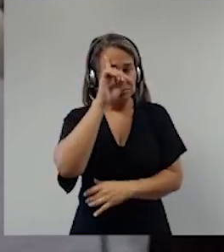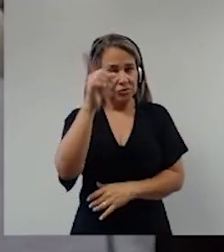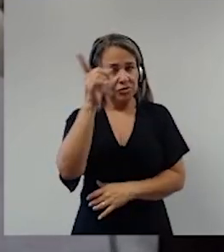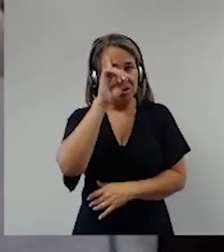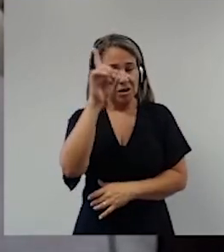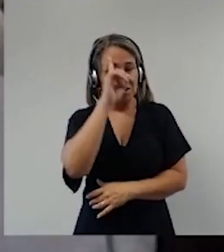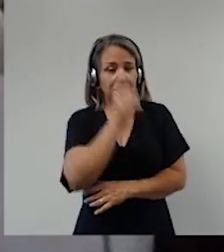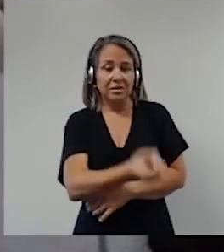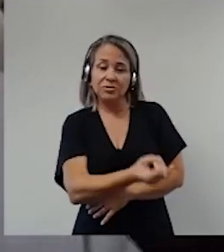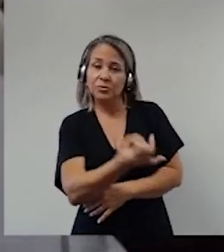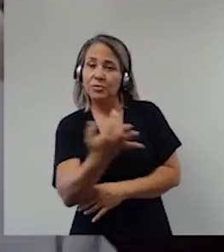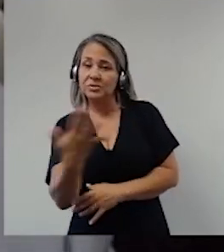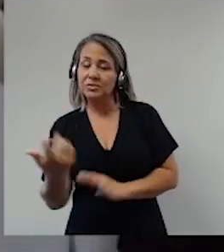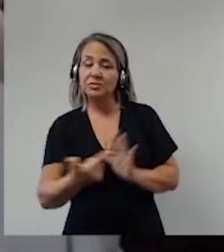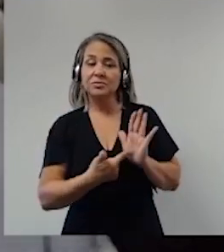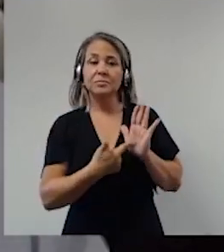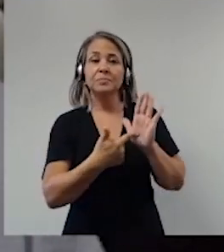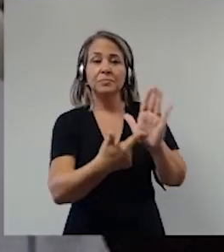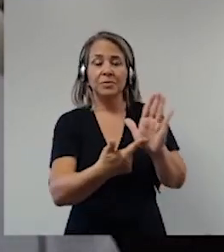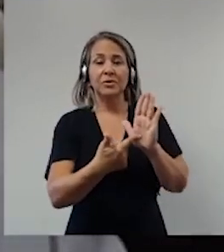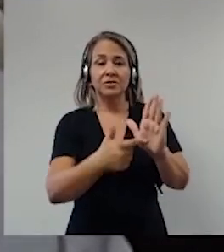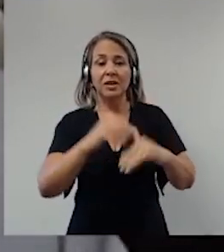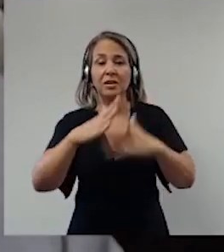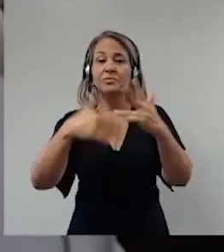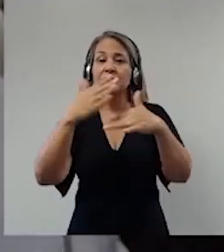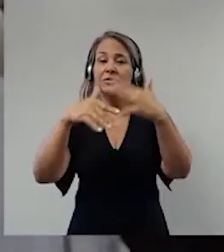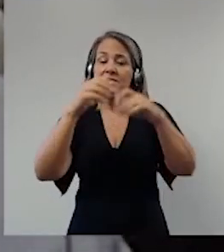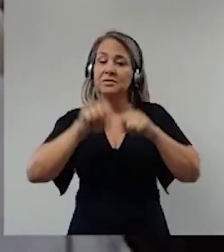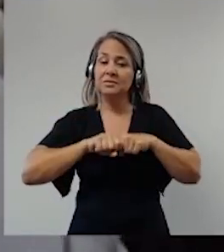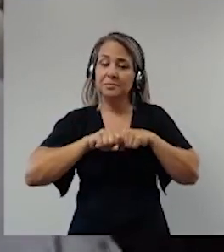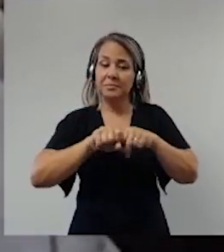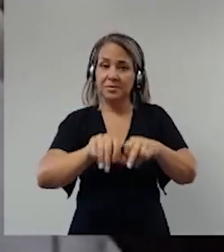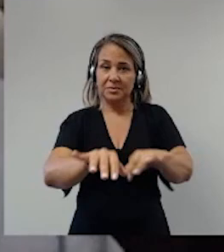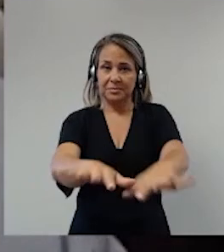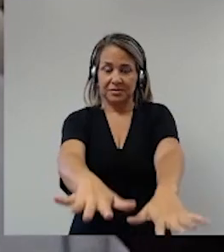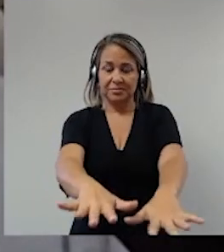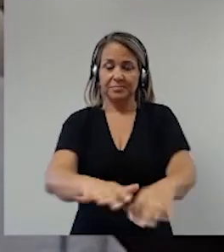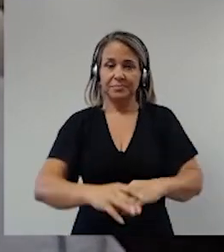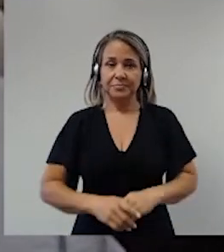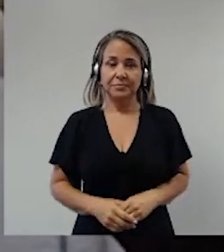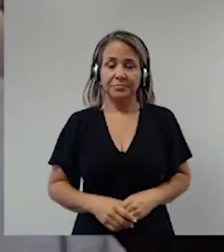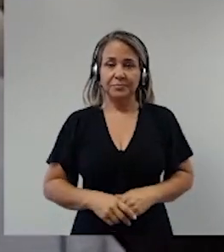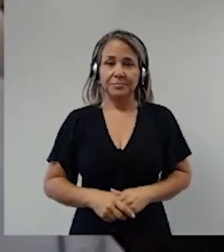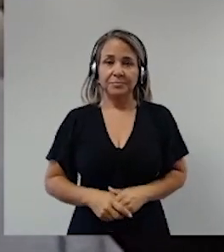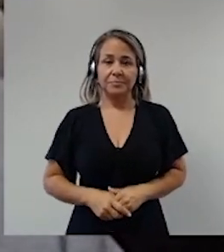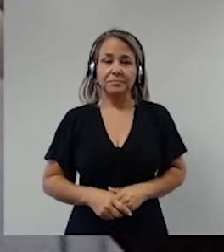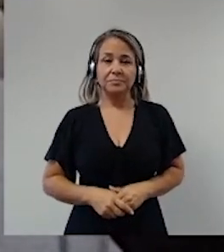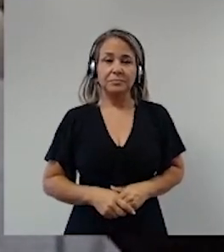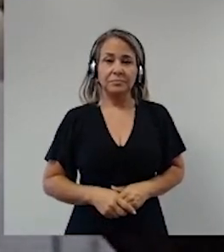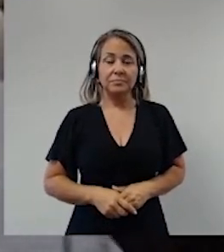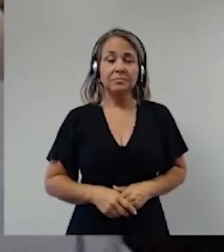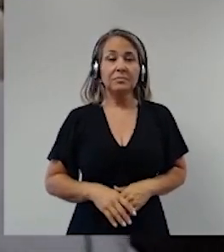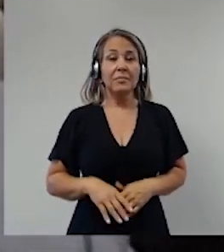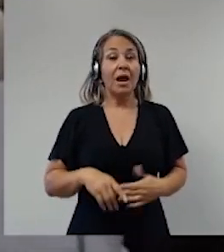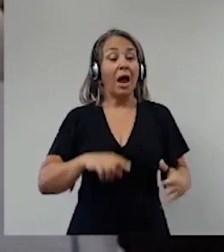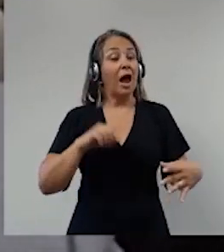dos números que demonstravam a evolução da pandemia, né? E, nesse ponto,